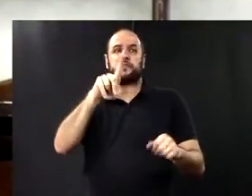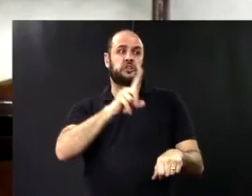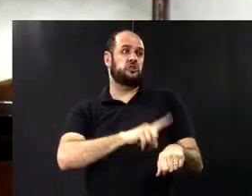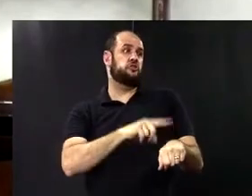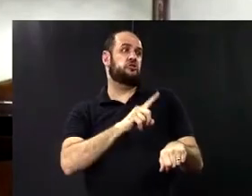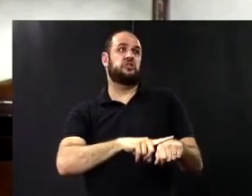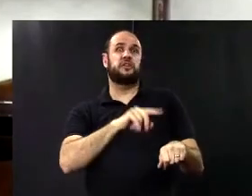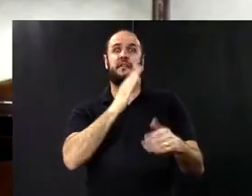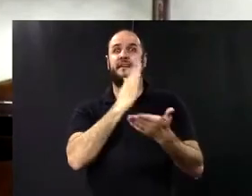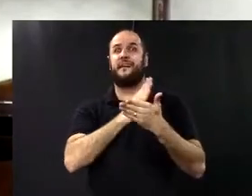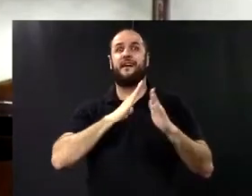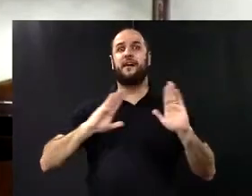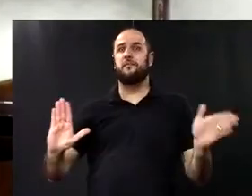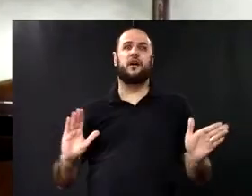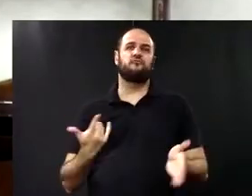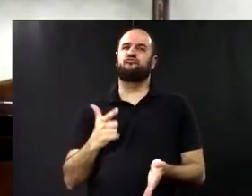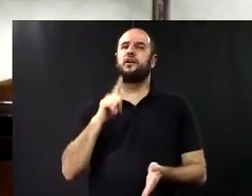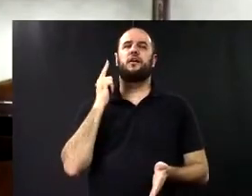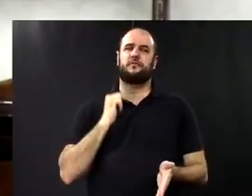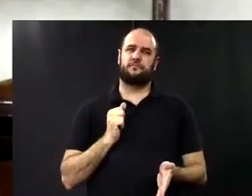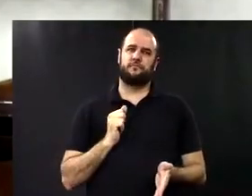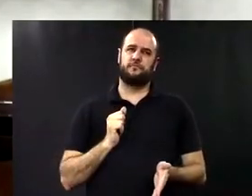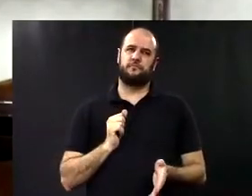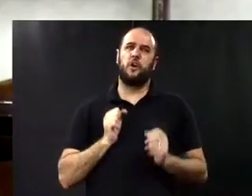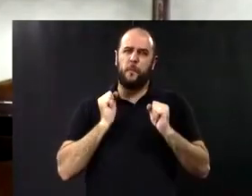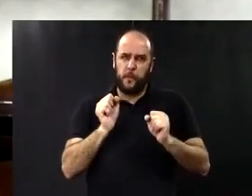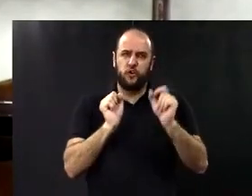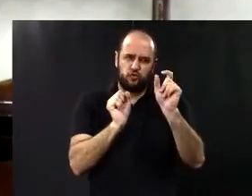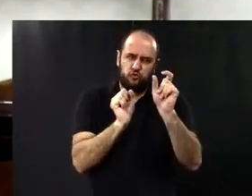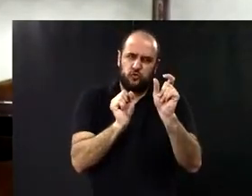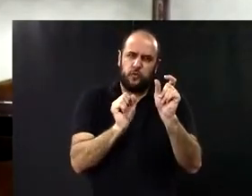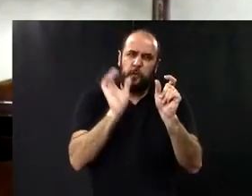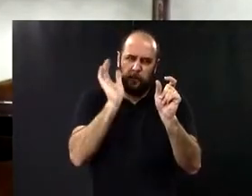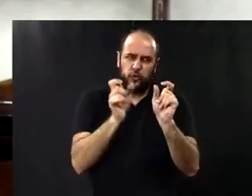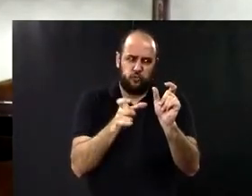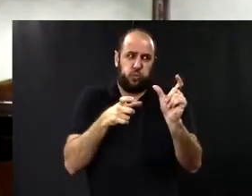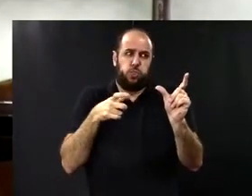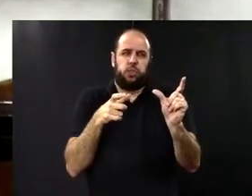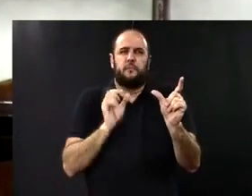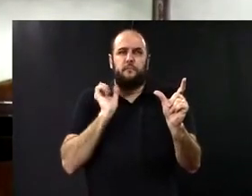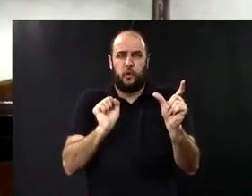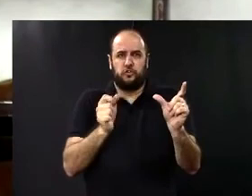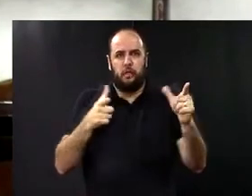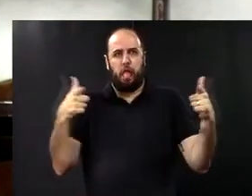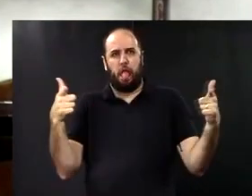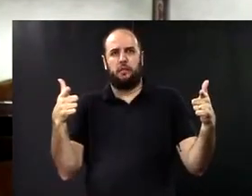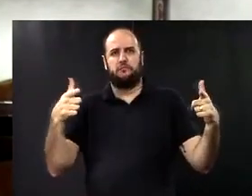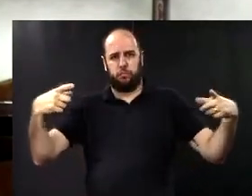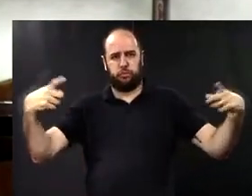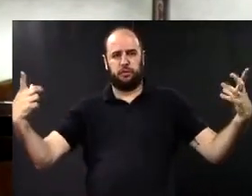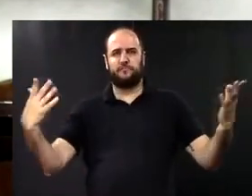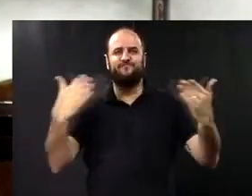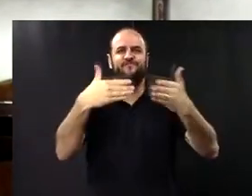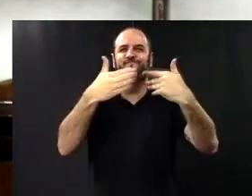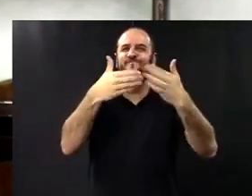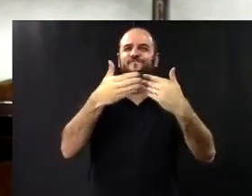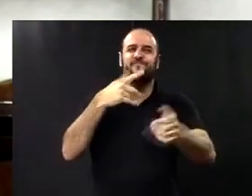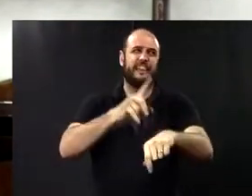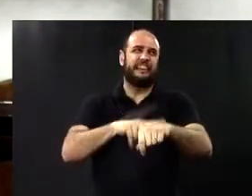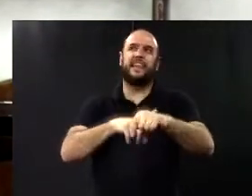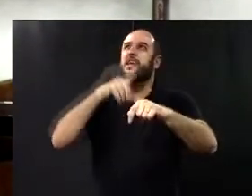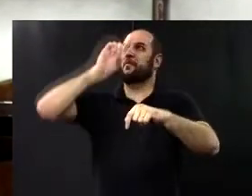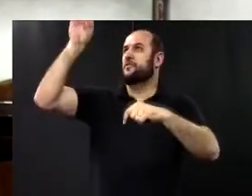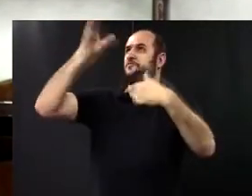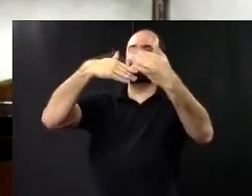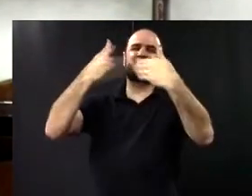para acabar. Pode ser curta ou muito longa. O tempo para Deus não importa. Para nós sim, nós queremos